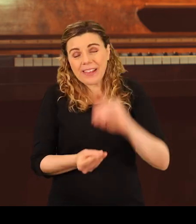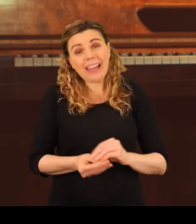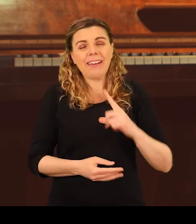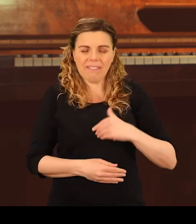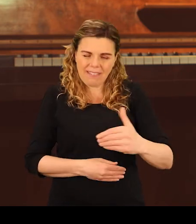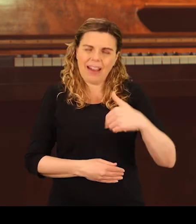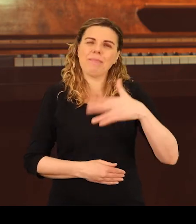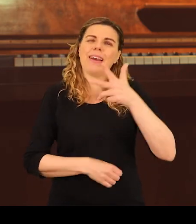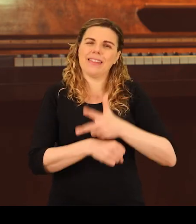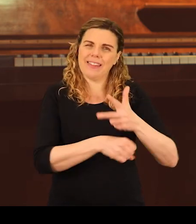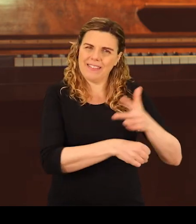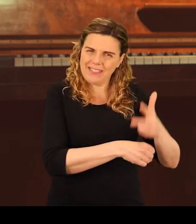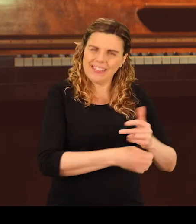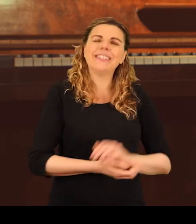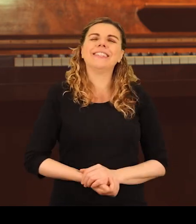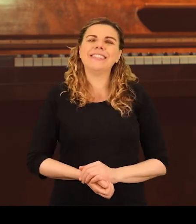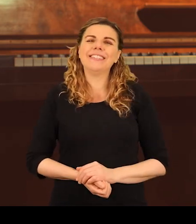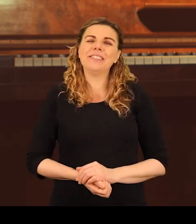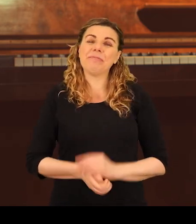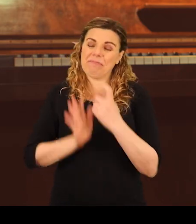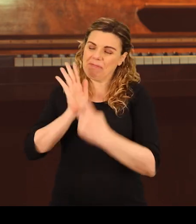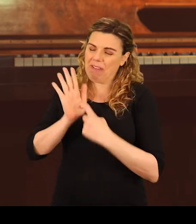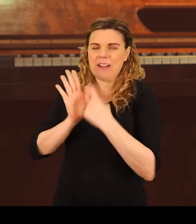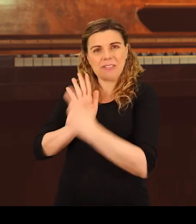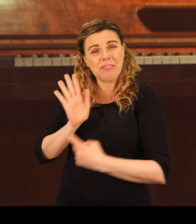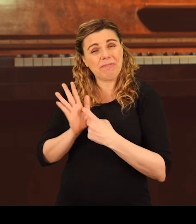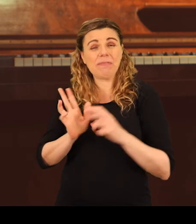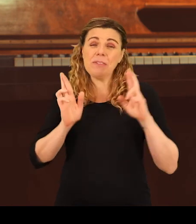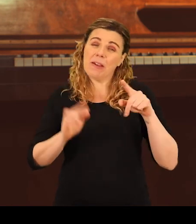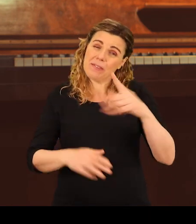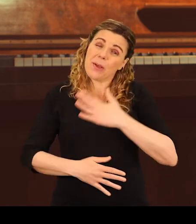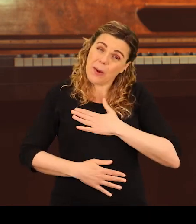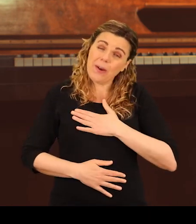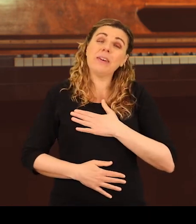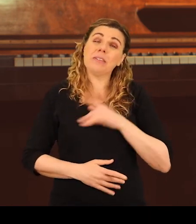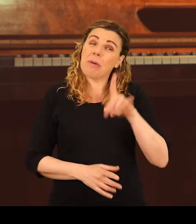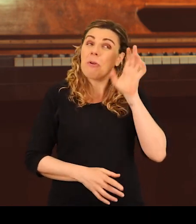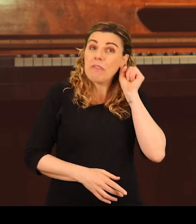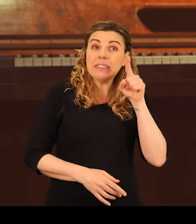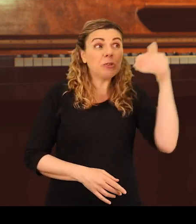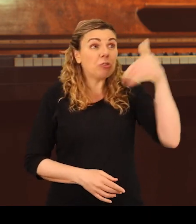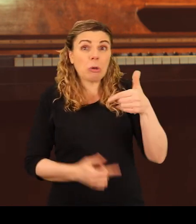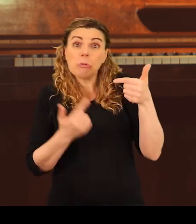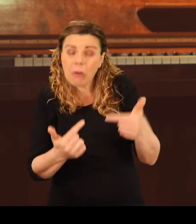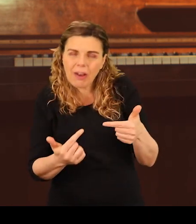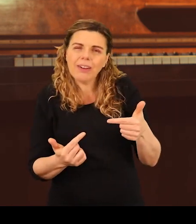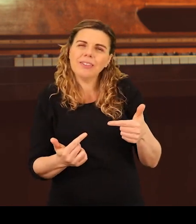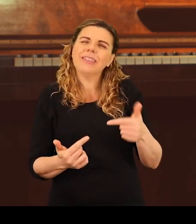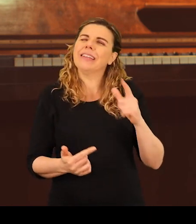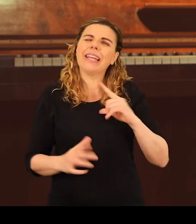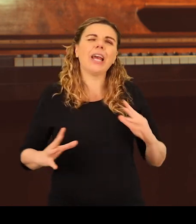sorriso. Tem mais vídeos faixa a faixa pela frente. Espero que vocês estejam gostando e não esqueçam de escutar se você caiu aqui por